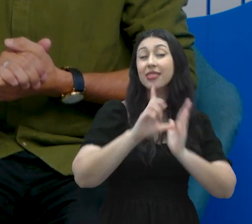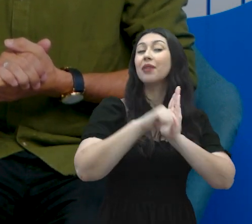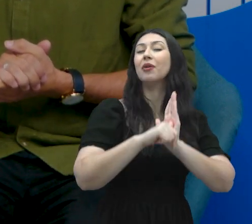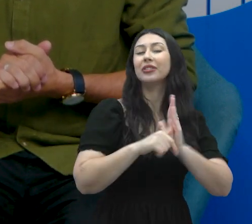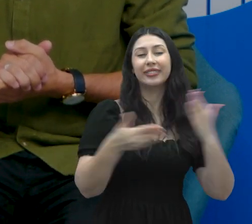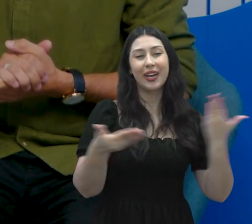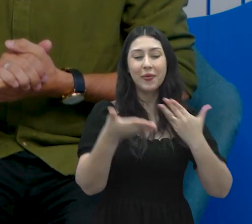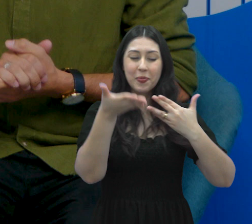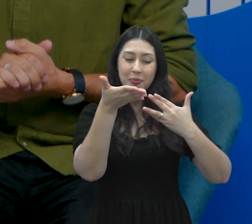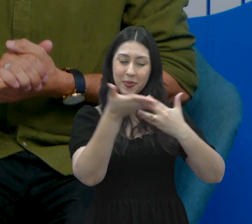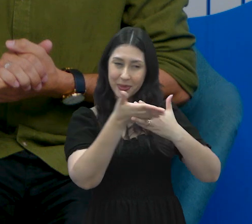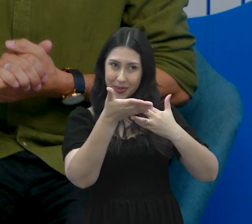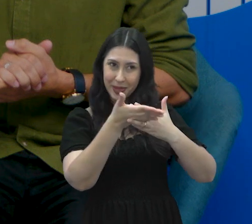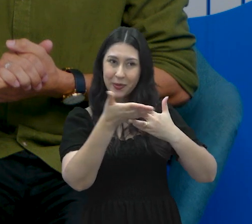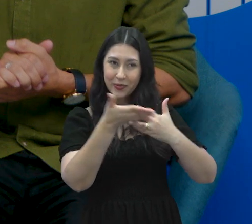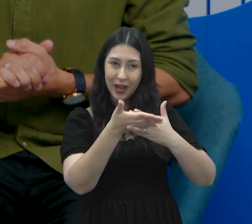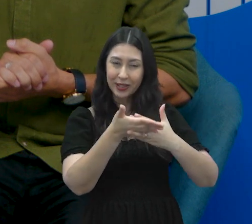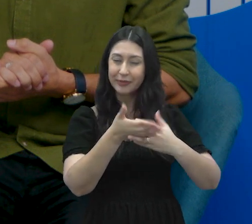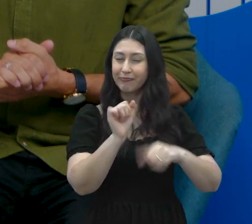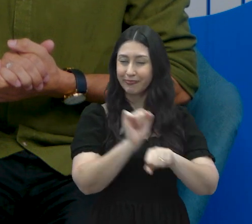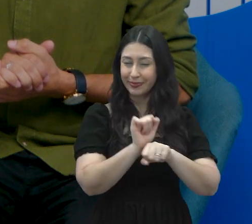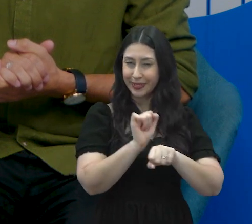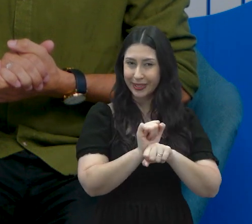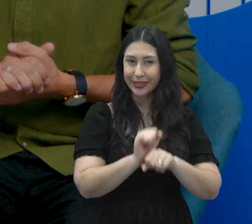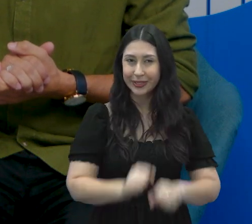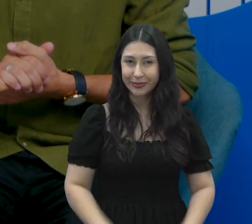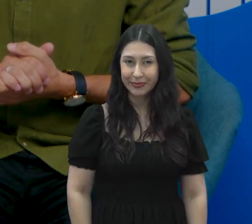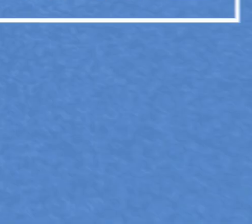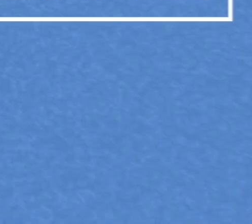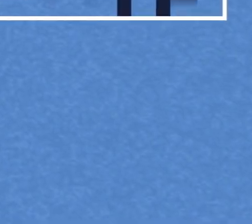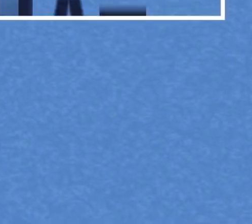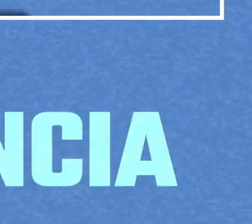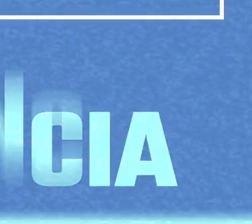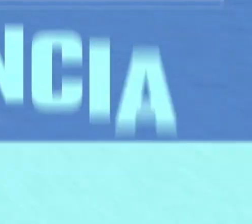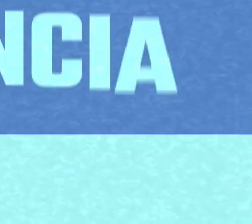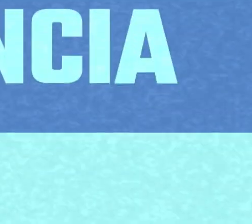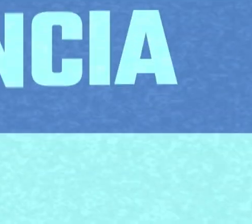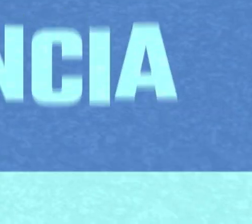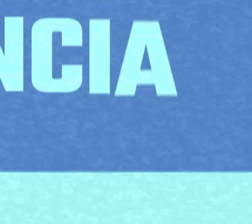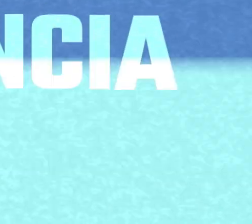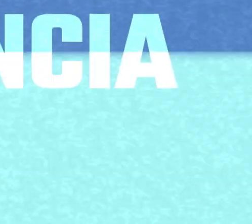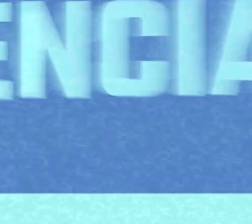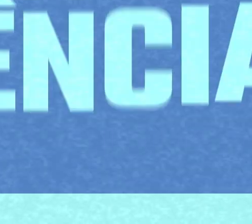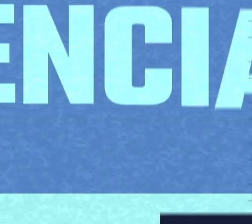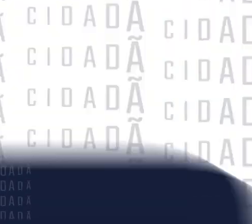mas chegou a hora de mais um intervalo aqui no Sobre Política. A gente já volta.